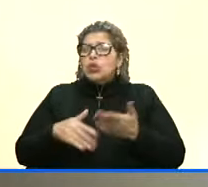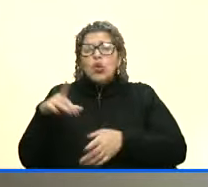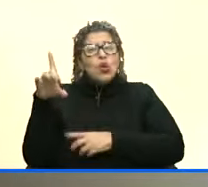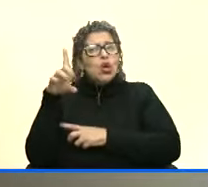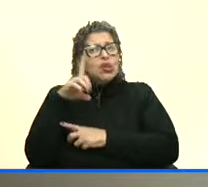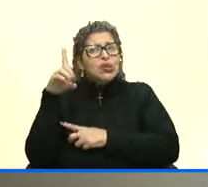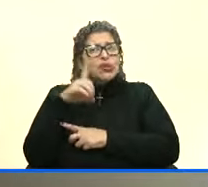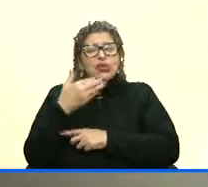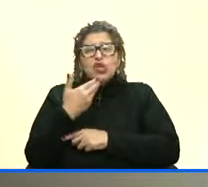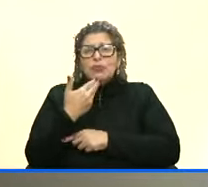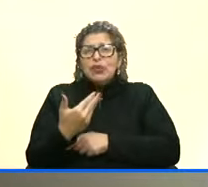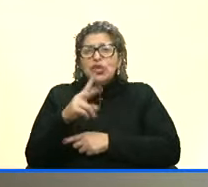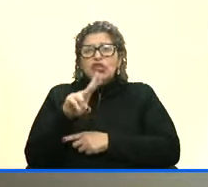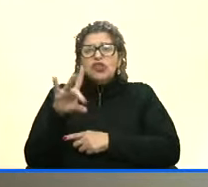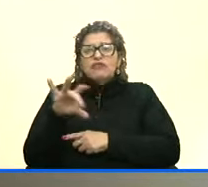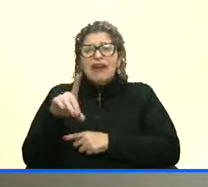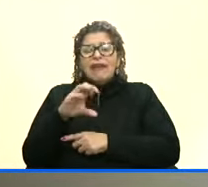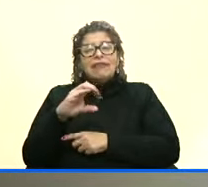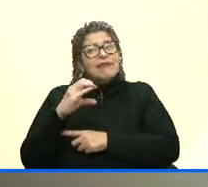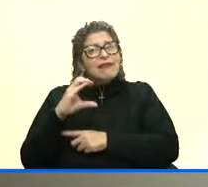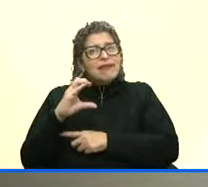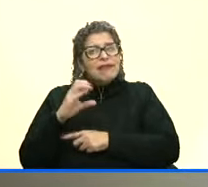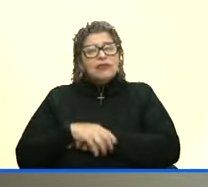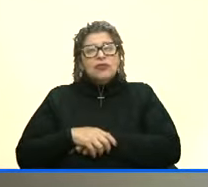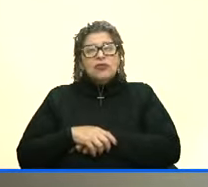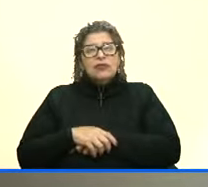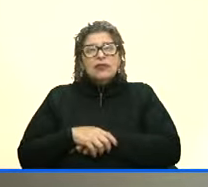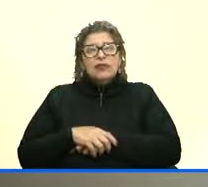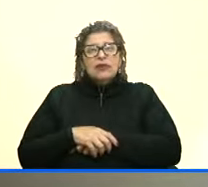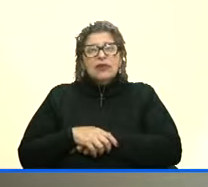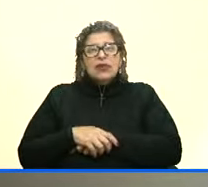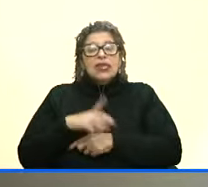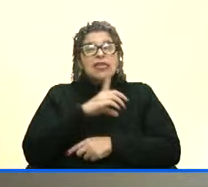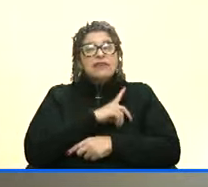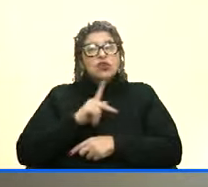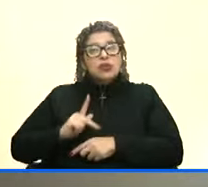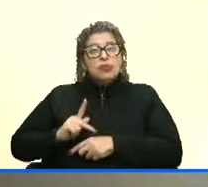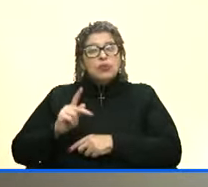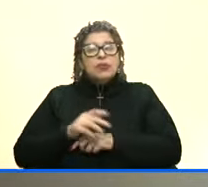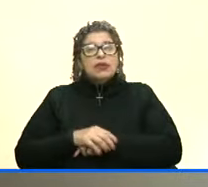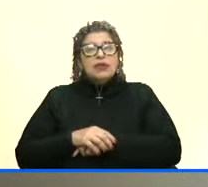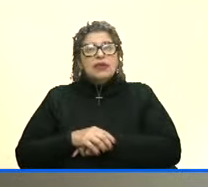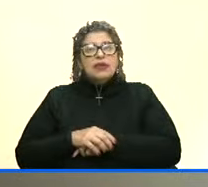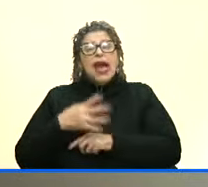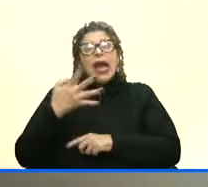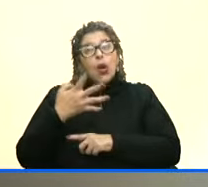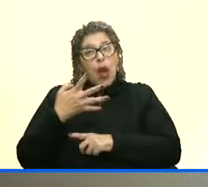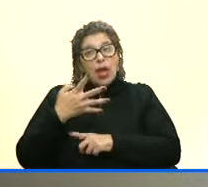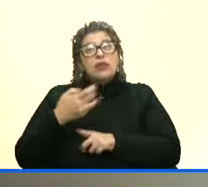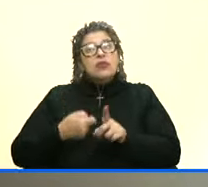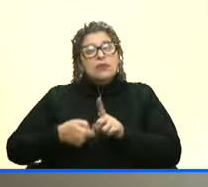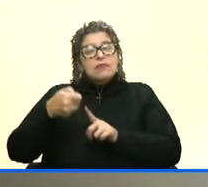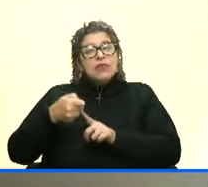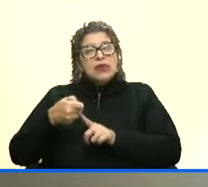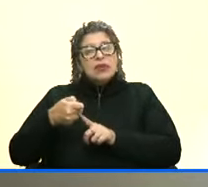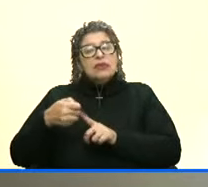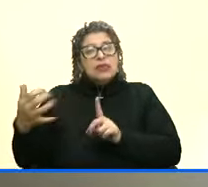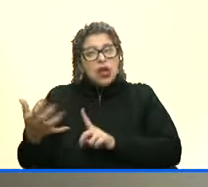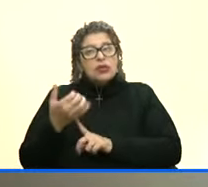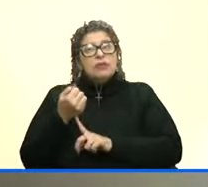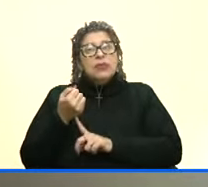dias solicitações de vaga em creche. Desde que eu assumi essa defensoria pública há 4 meses, eu